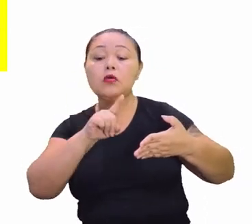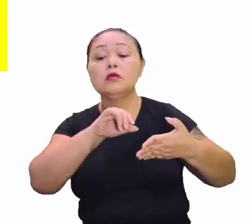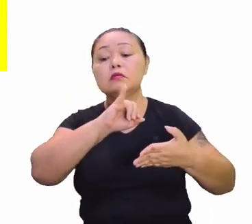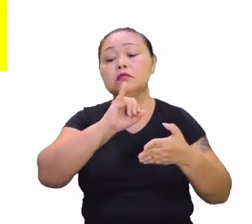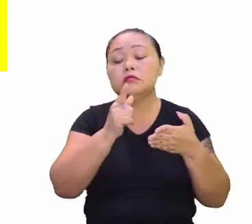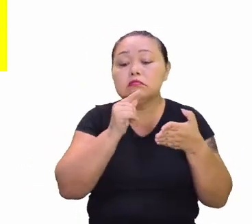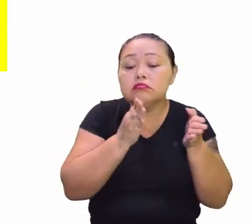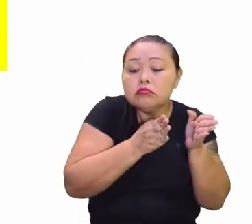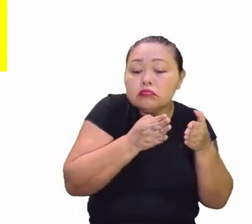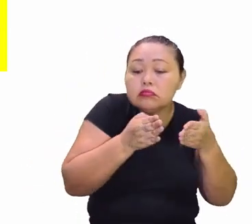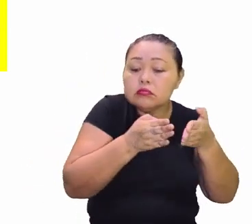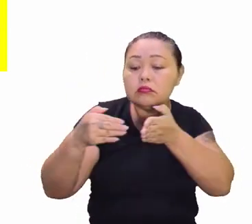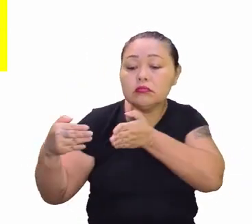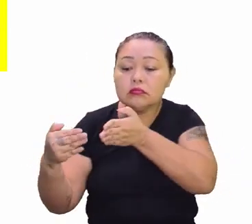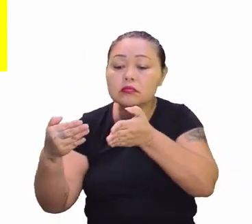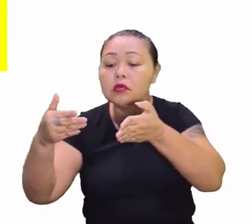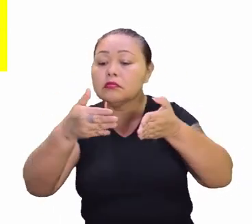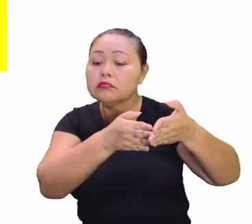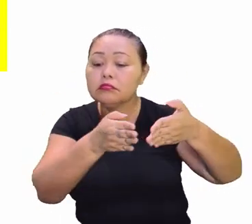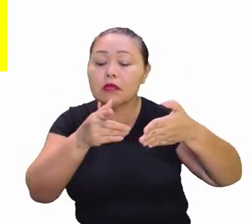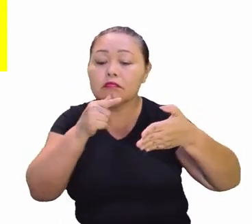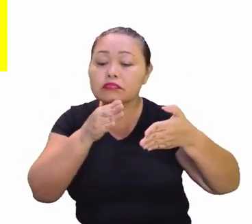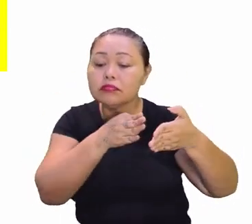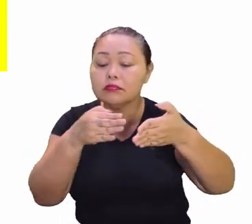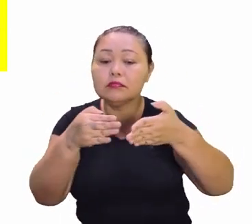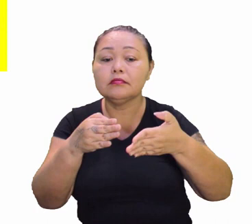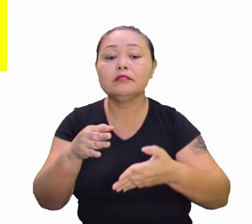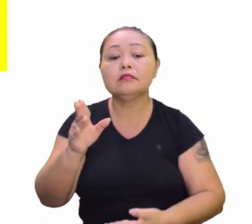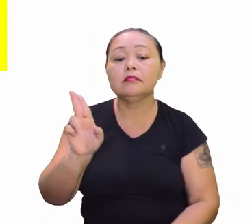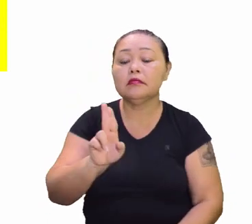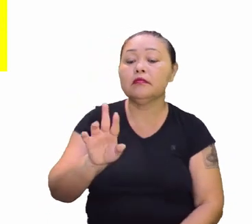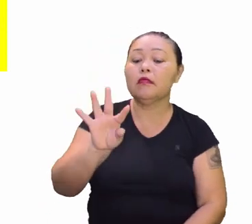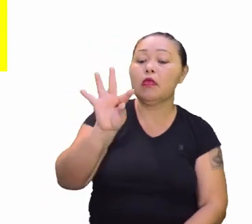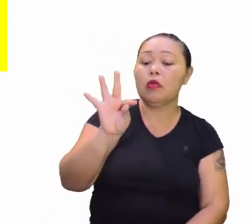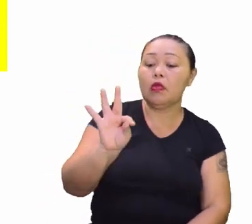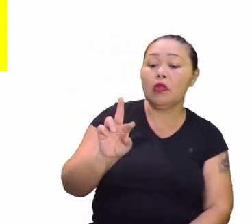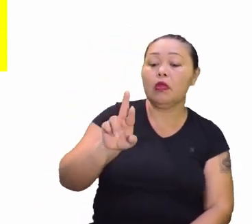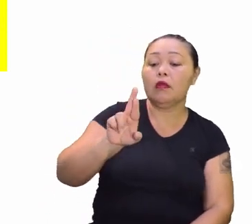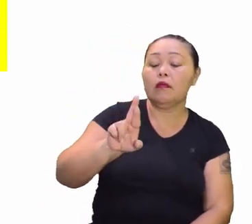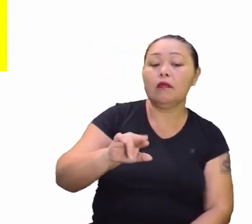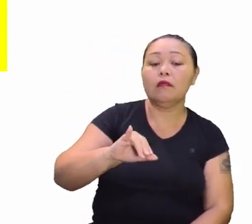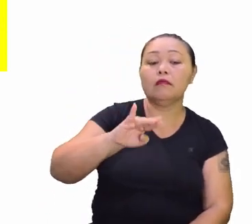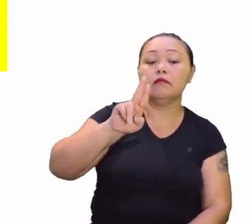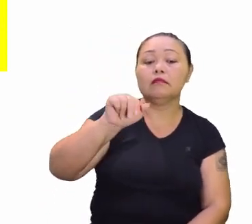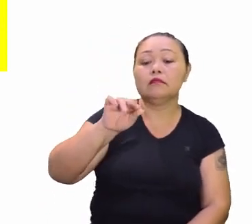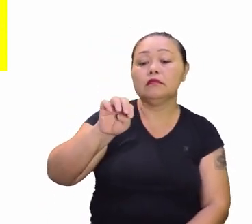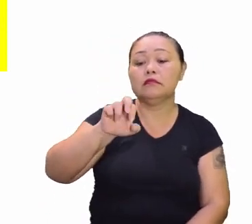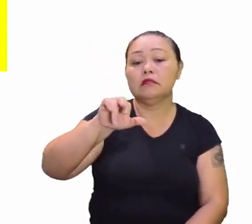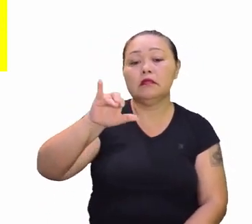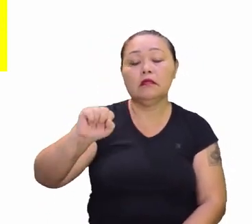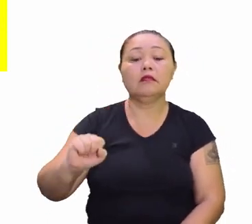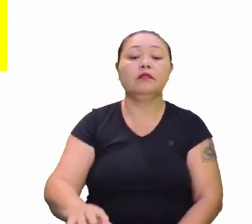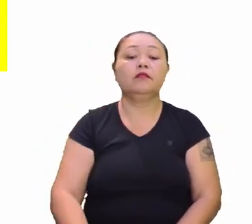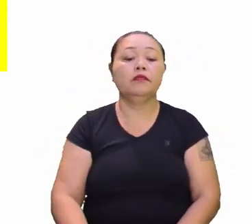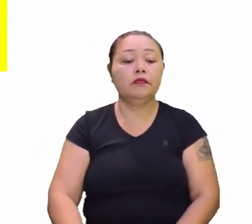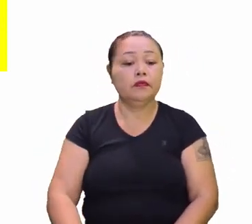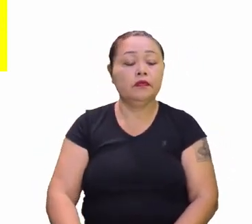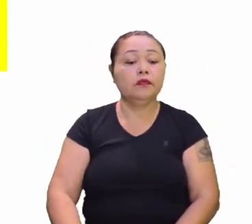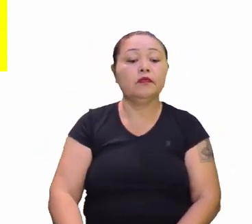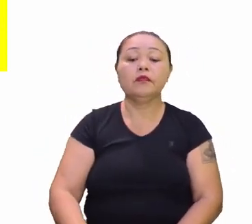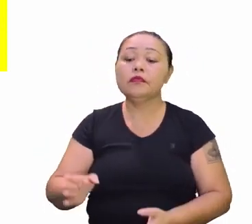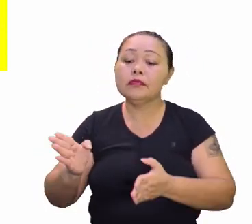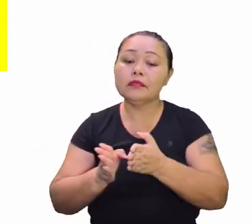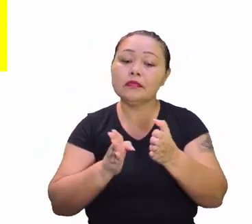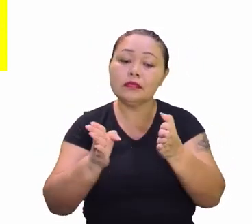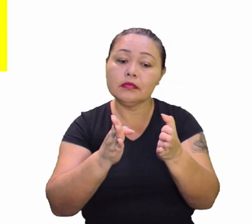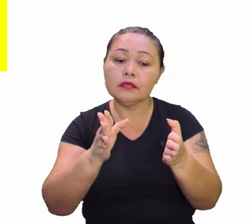Tributários são os rios que desaguam em outro rio, também leva esse termo, né? São rios tributários. Exato. Ok? O